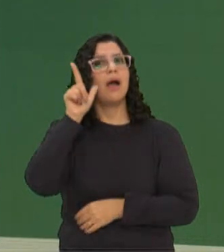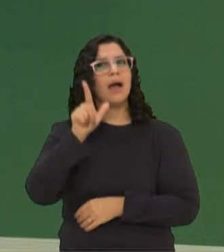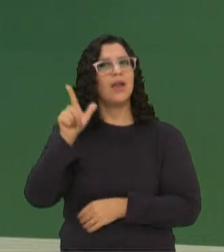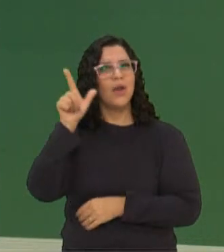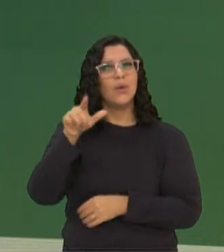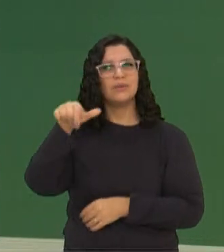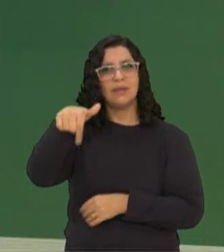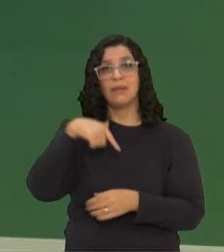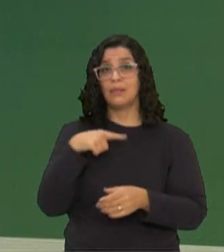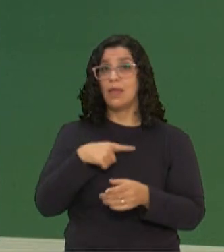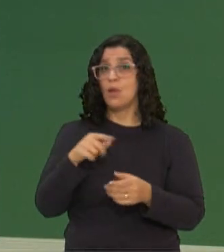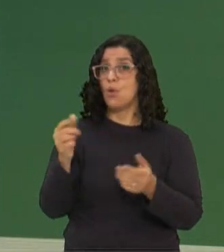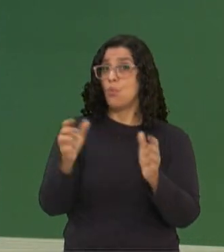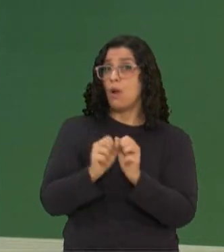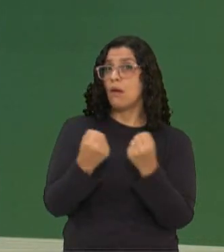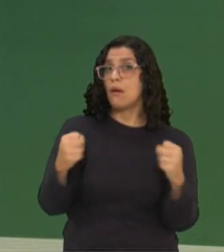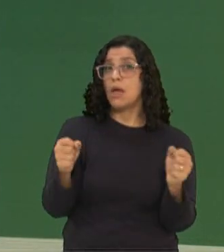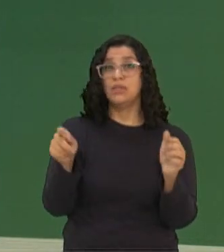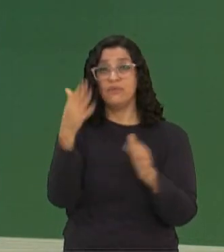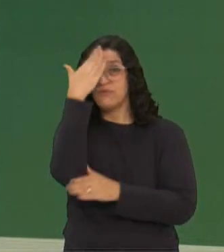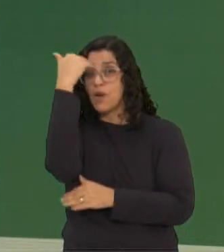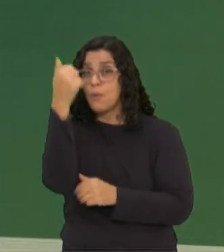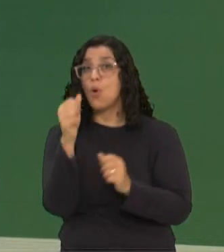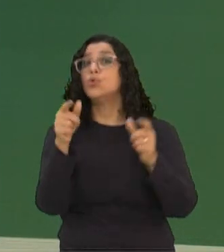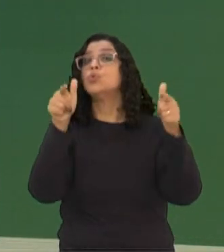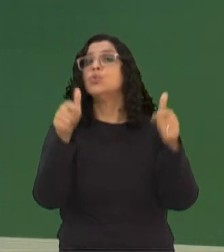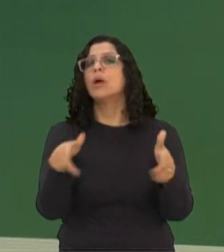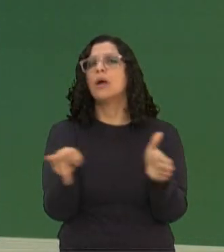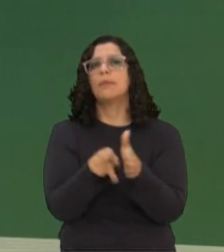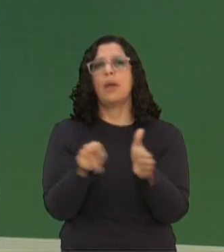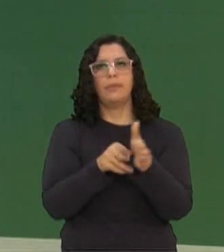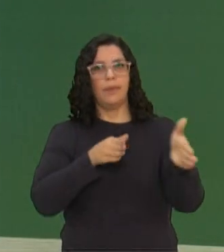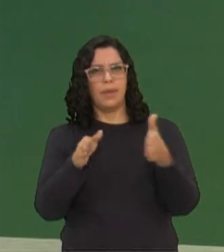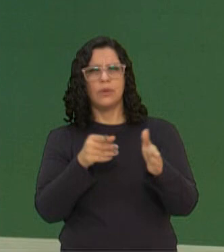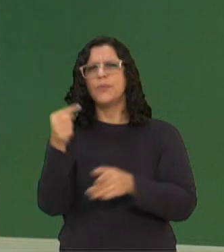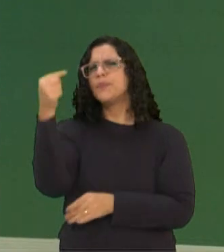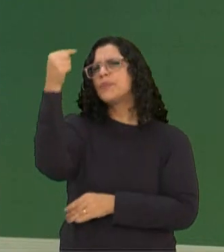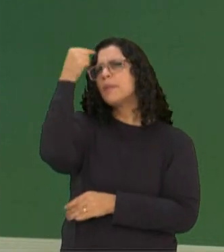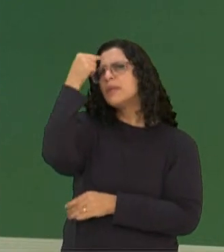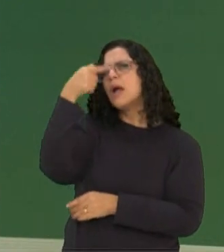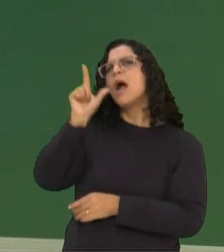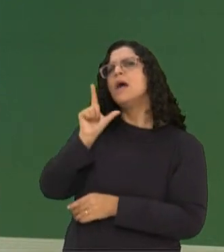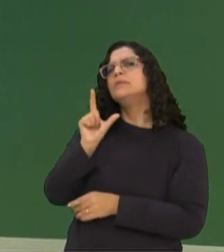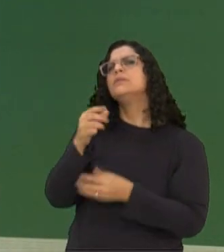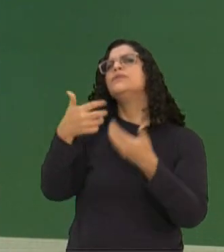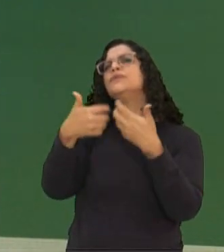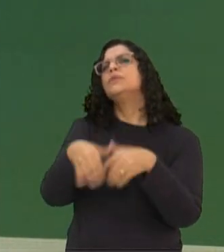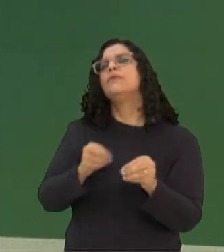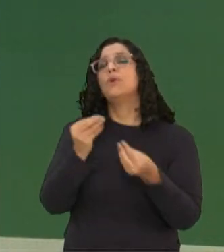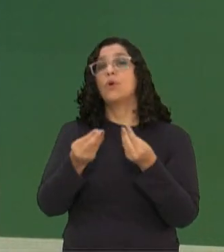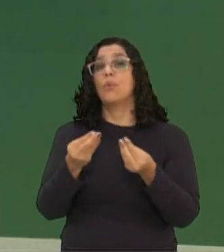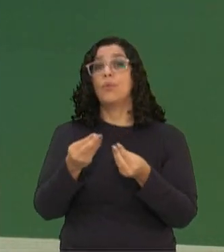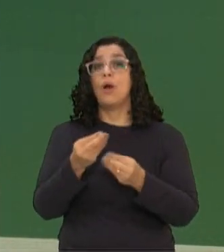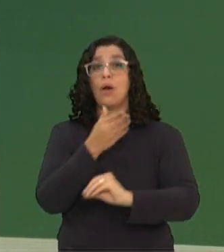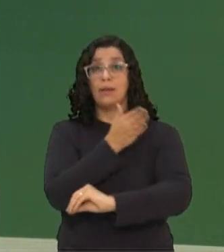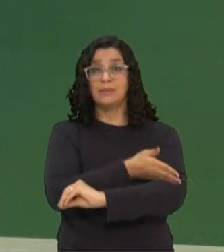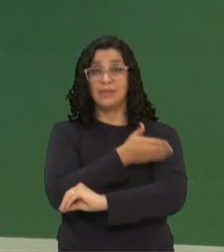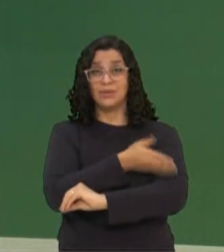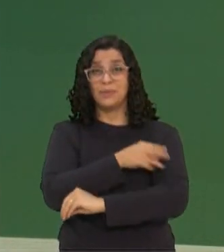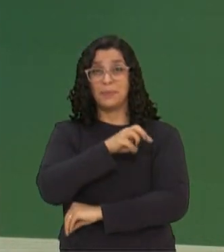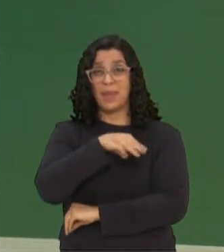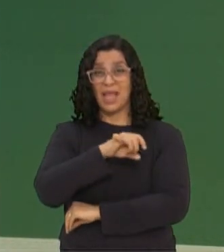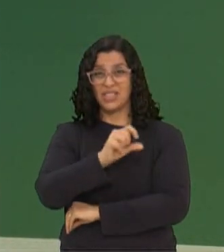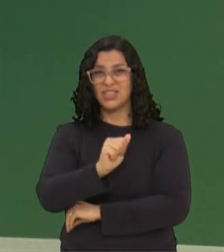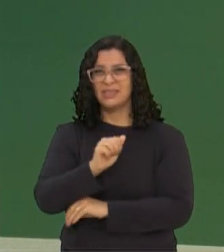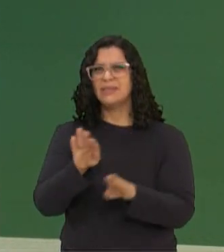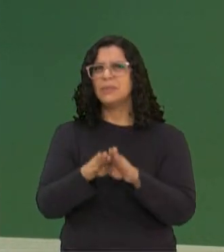aí uma das grandes instituições desse período. Como que funcionava o pensamento antes disso? Na Idade Média, gente, quem